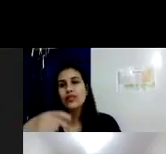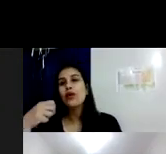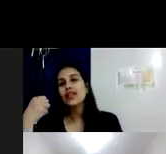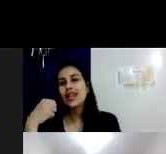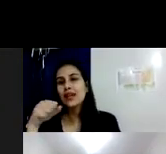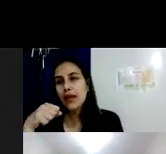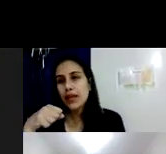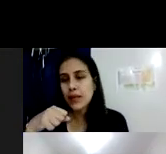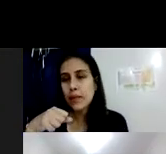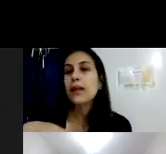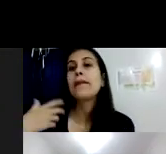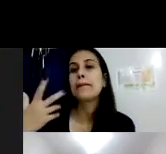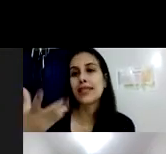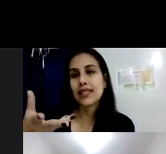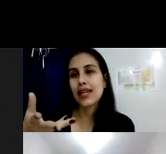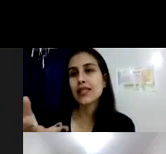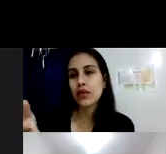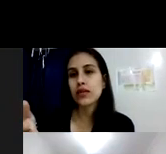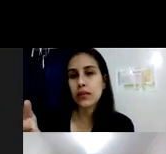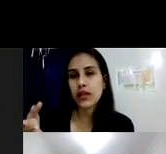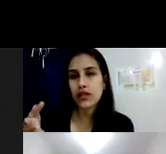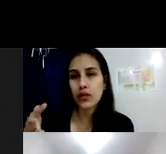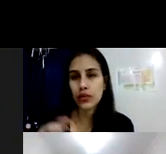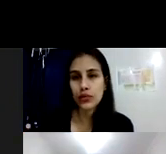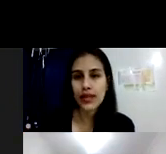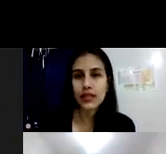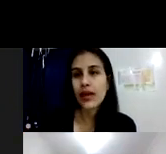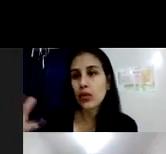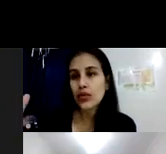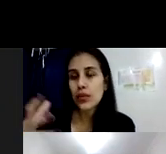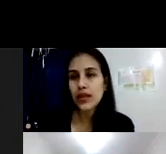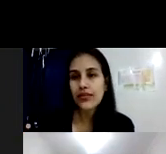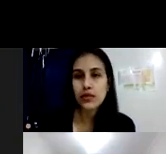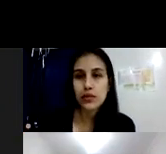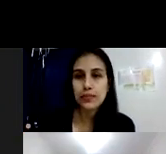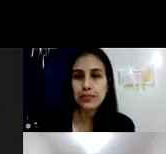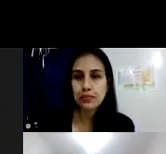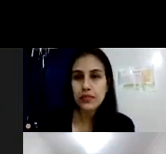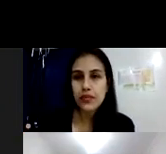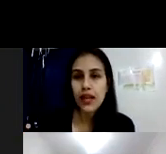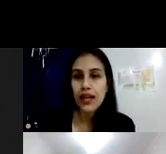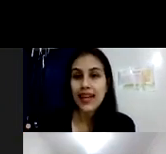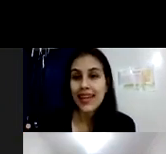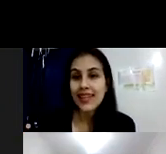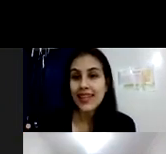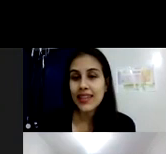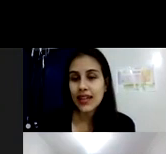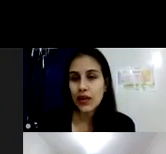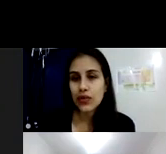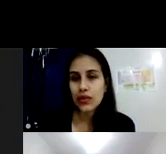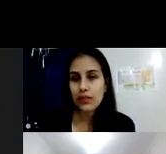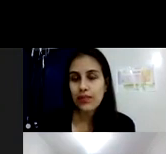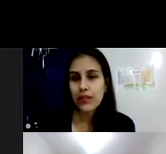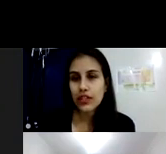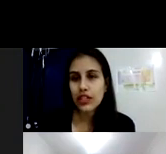pouco na hora da limpeza, mas traz segurança para esse idoso, tá? Então, é o custo-benefício. E aqui,